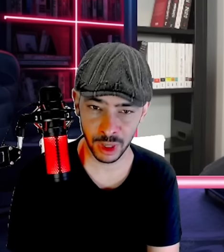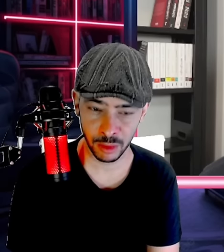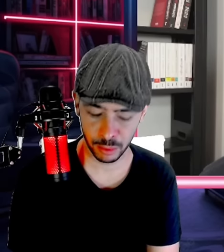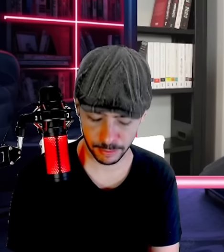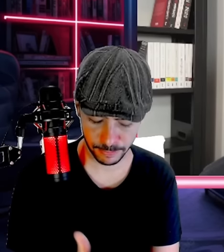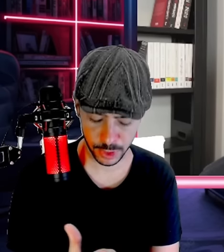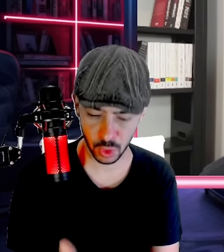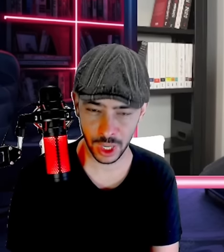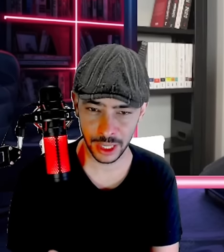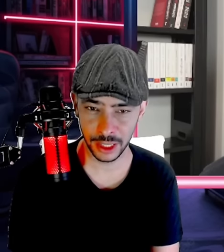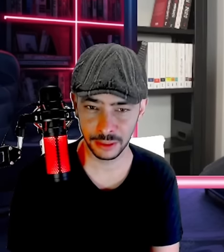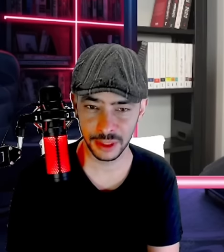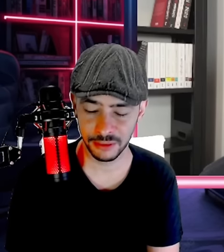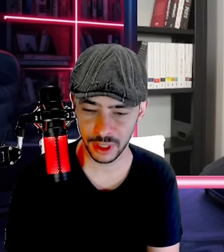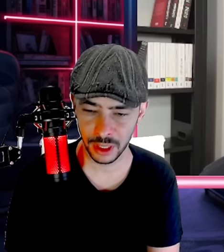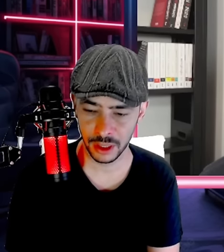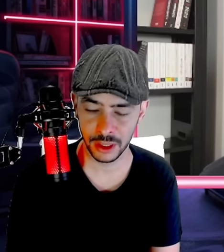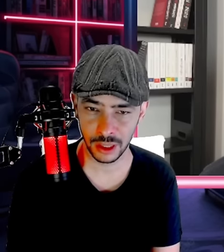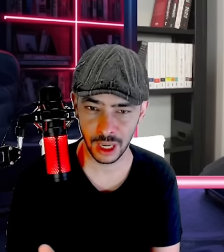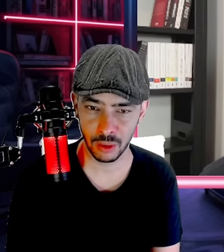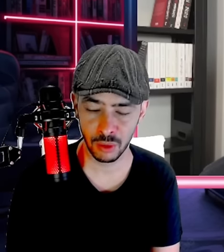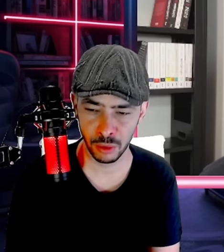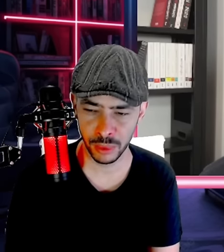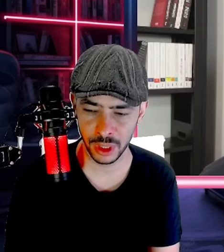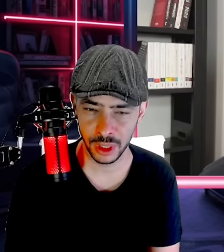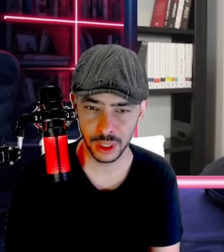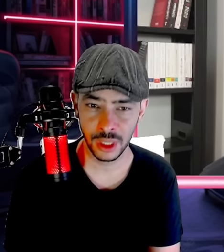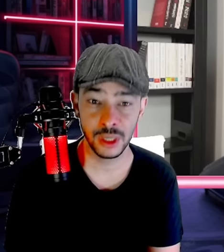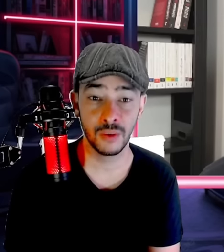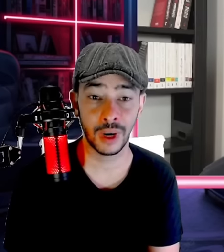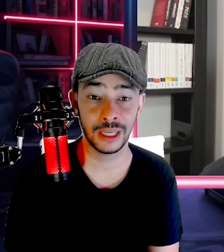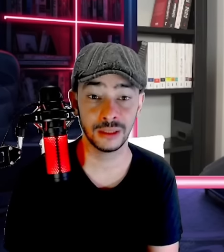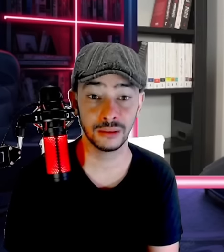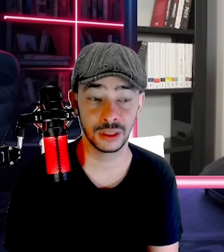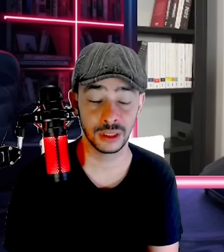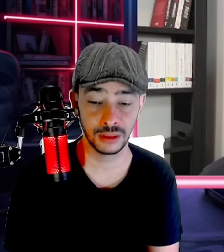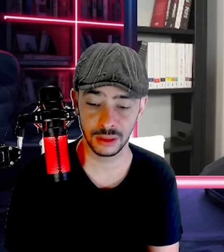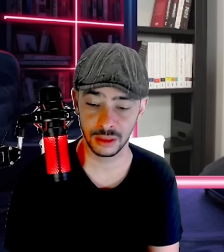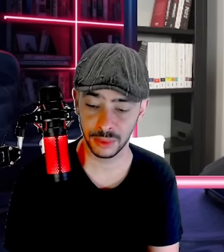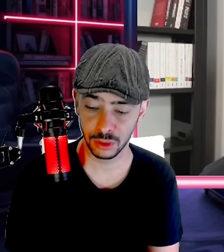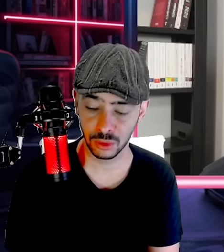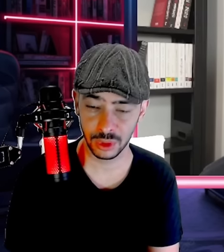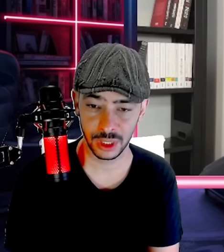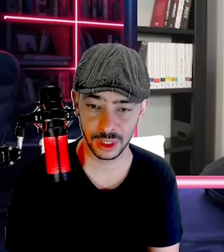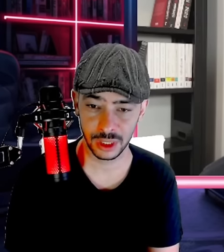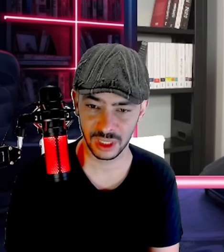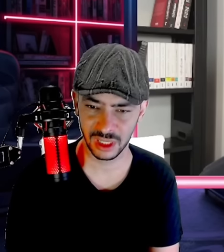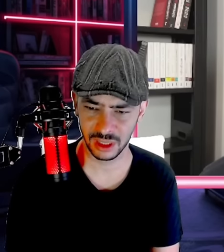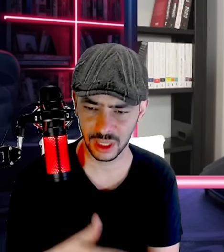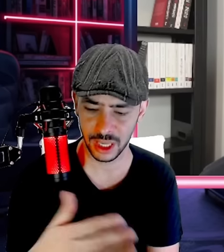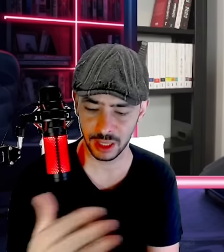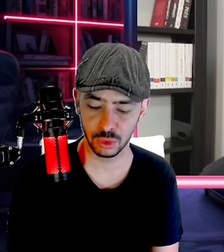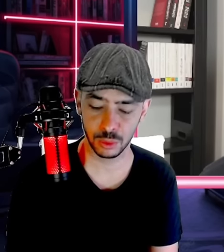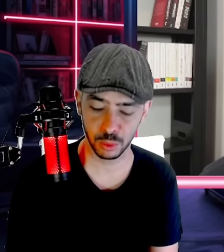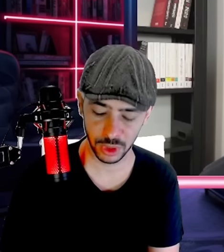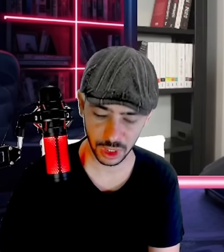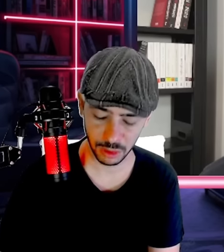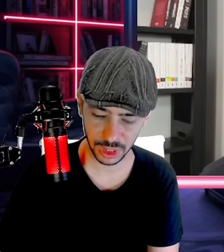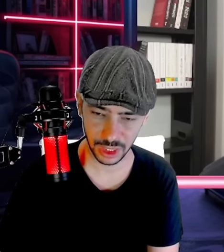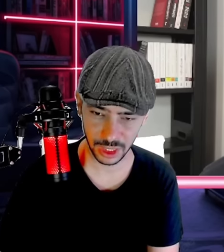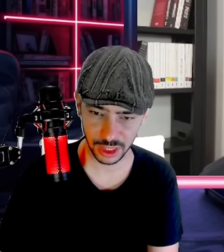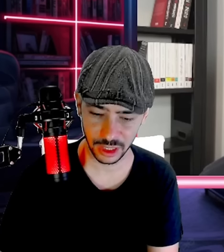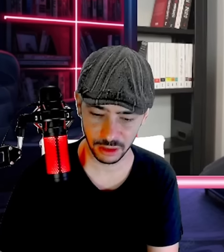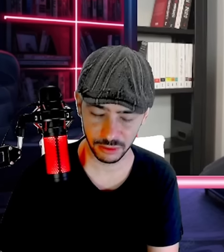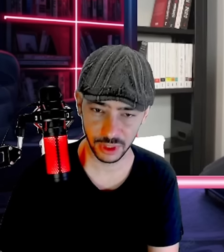programa pro ano que vem La Combi e o Alan dos Santos também do terça né que era do